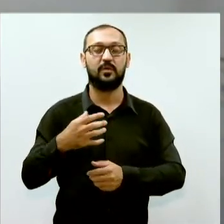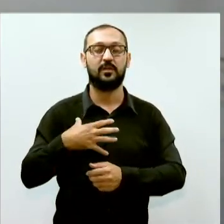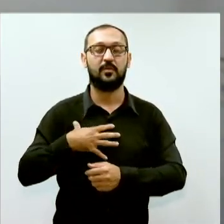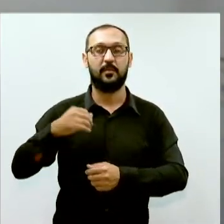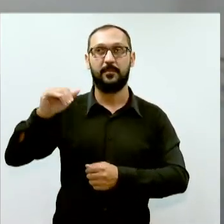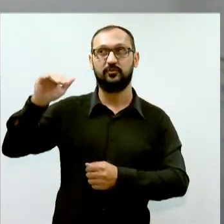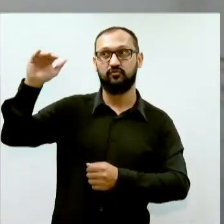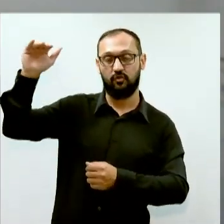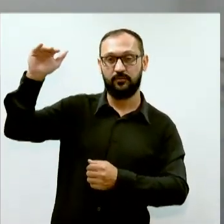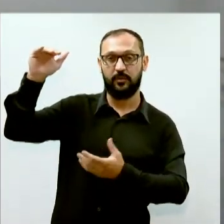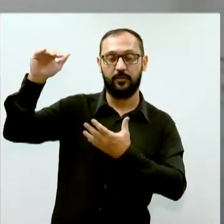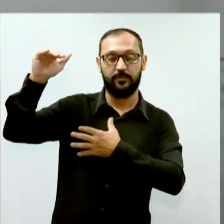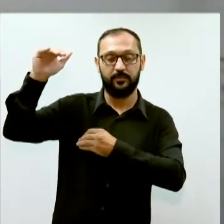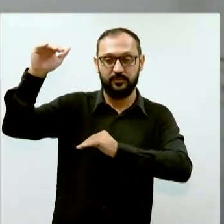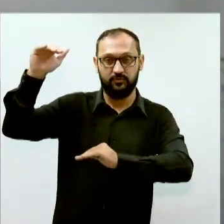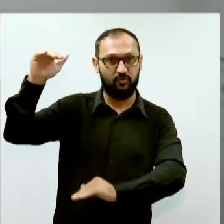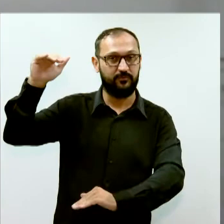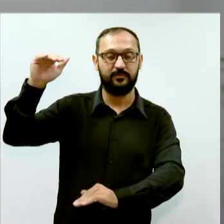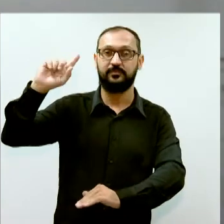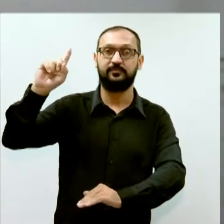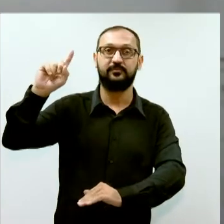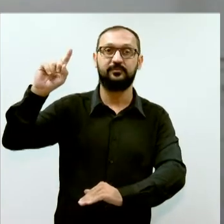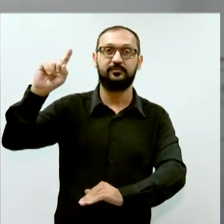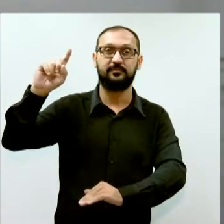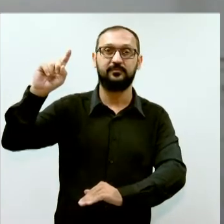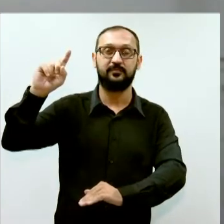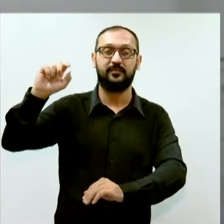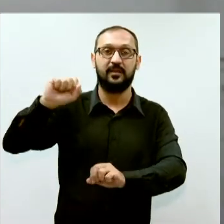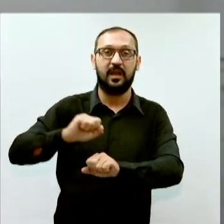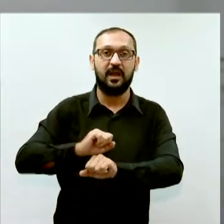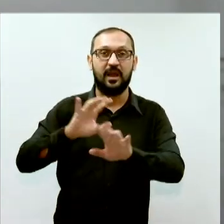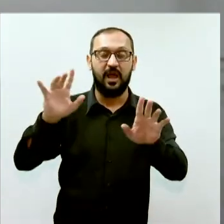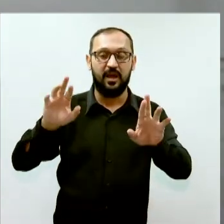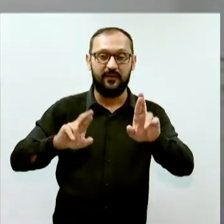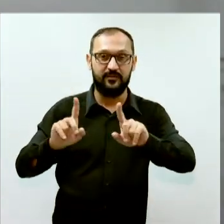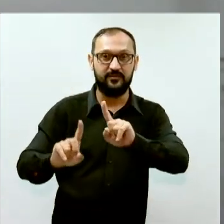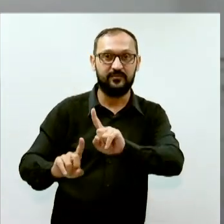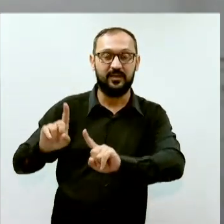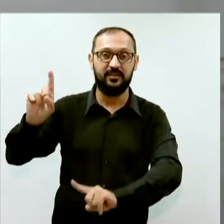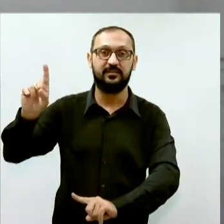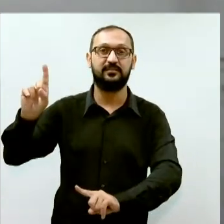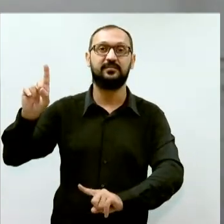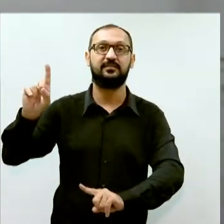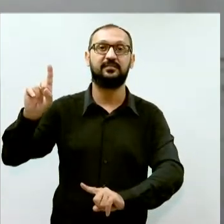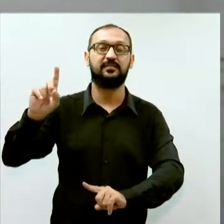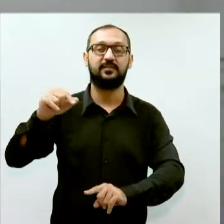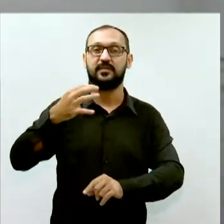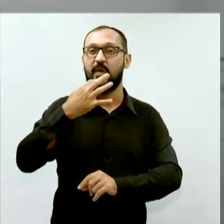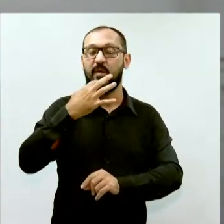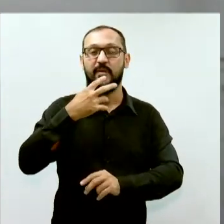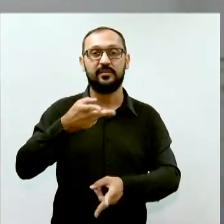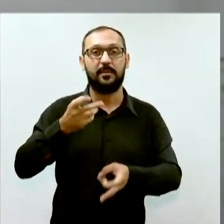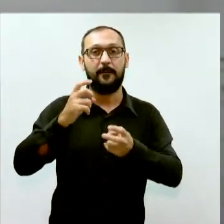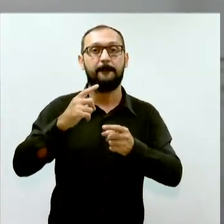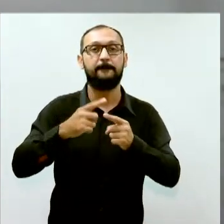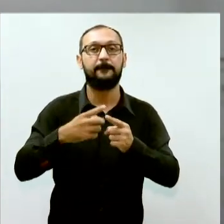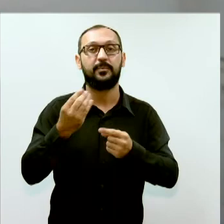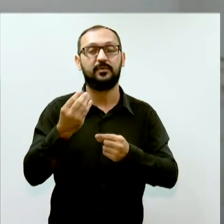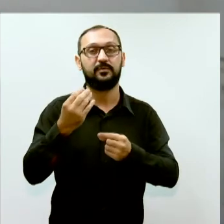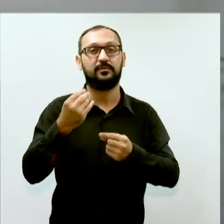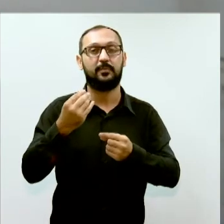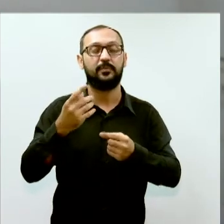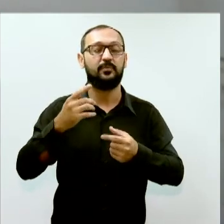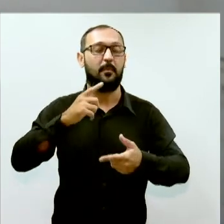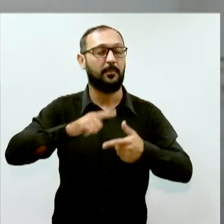irmão mais velho, nem irmão mais novo. Porque para eles é tão claro a distinção que se você não consegue distinguir é porque está